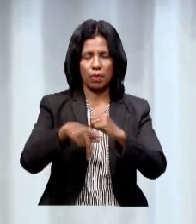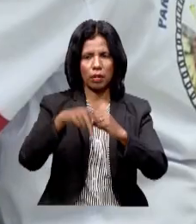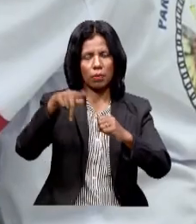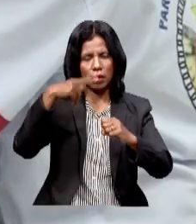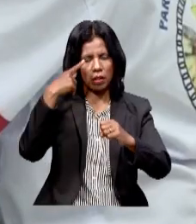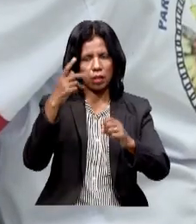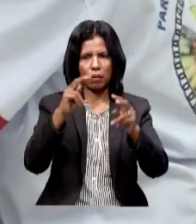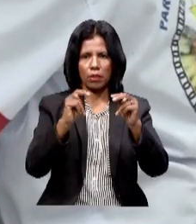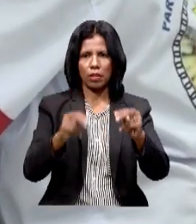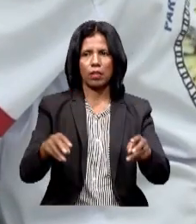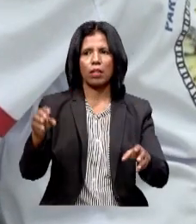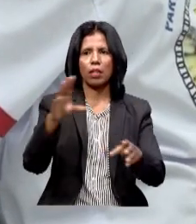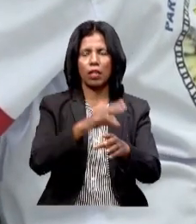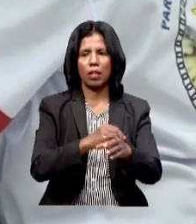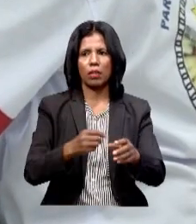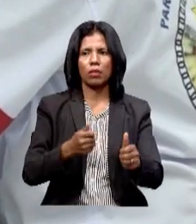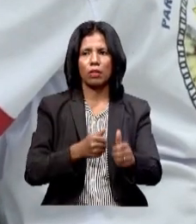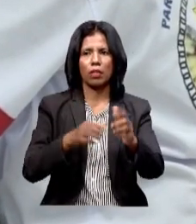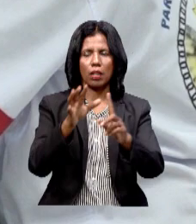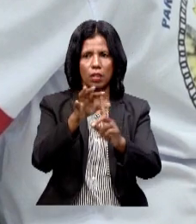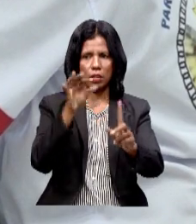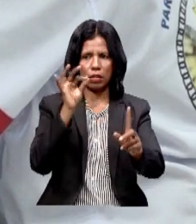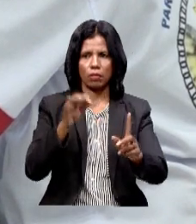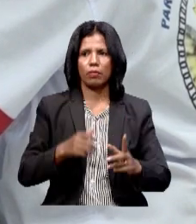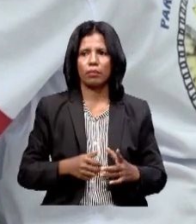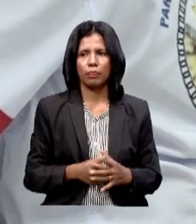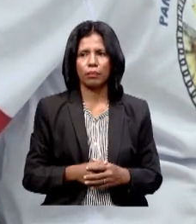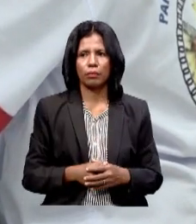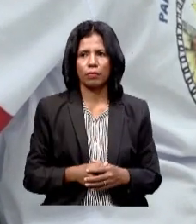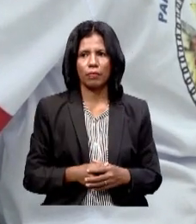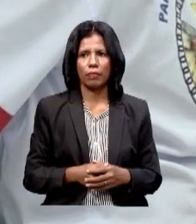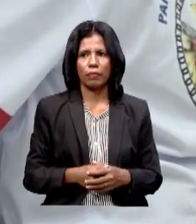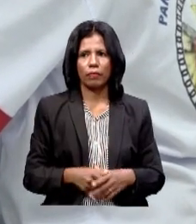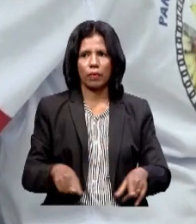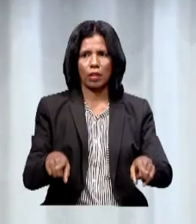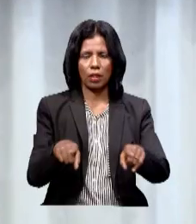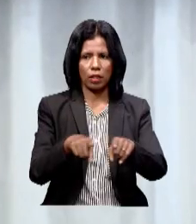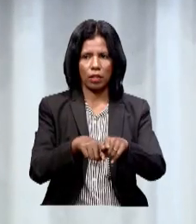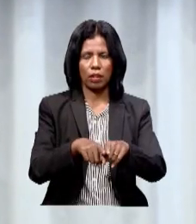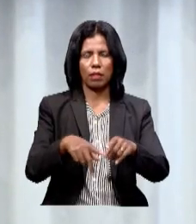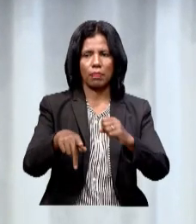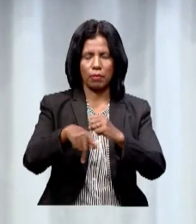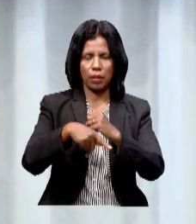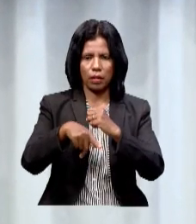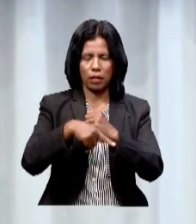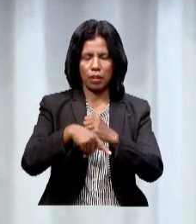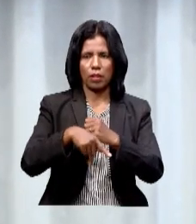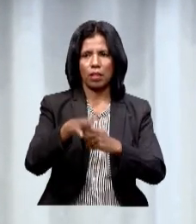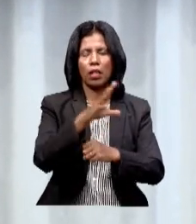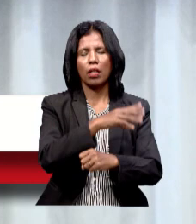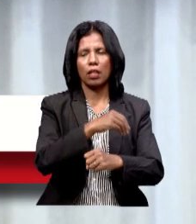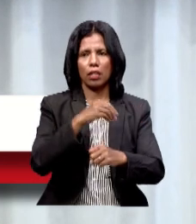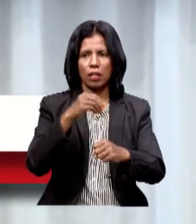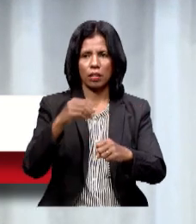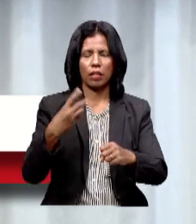se precisa prensa ou de compete e eleição. Comissão Nacional de Eleições, desse órgão independente, e